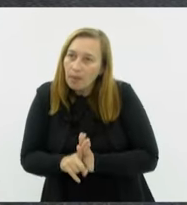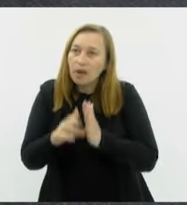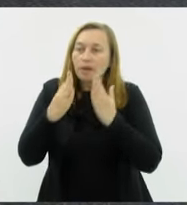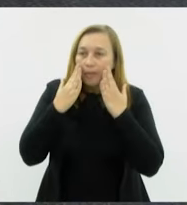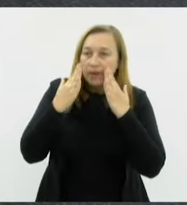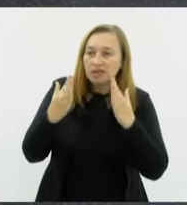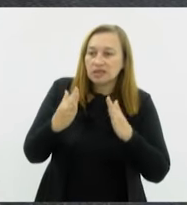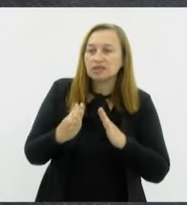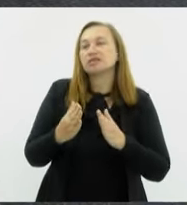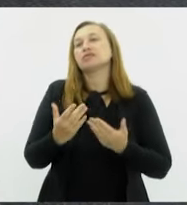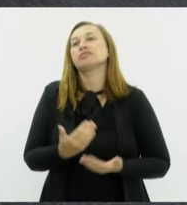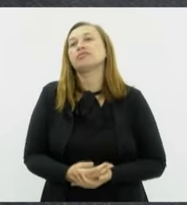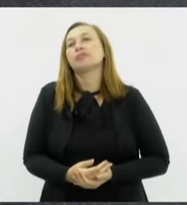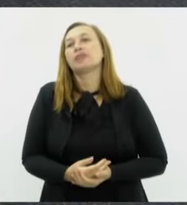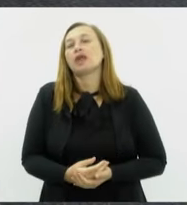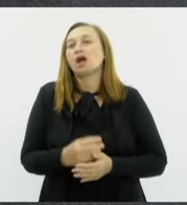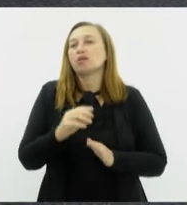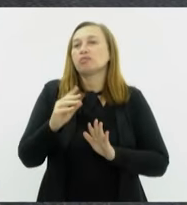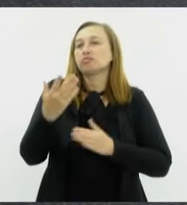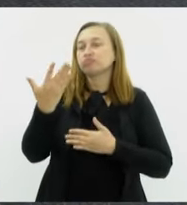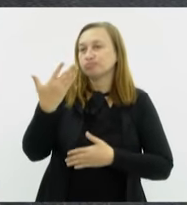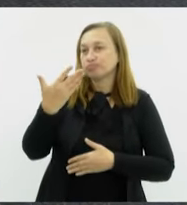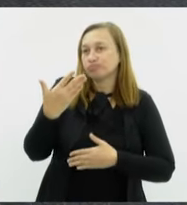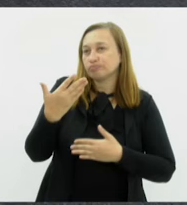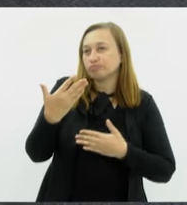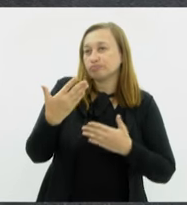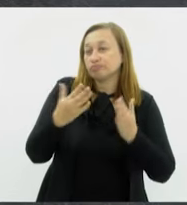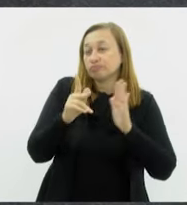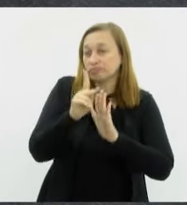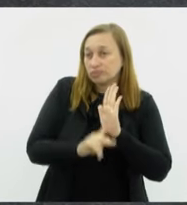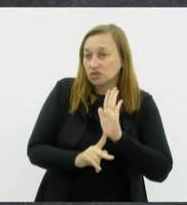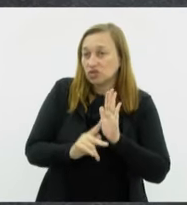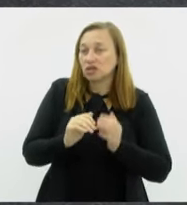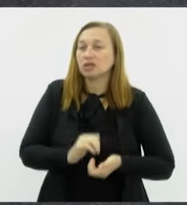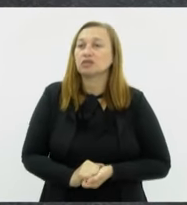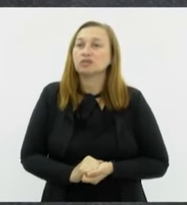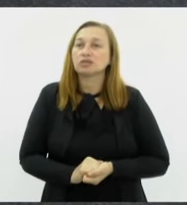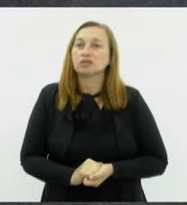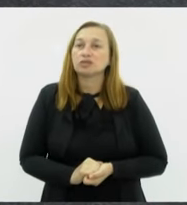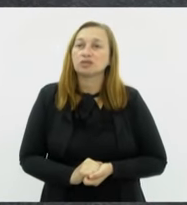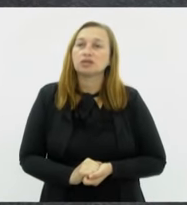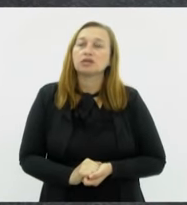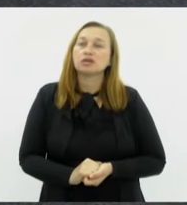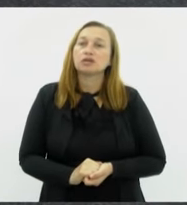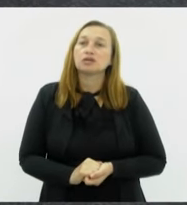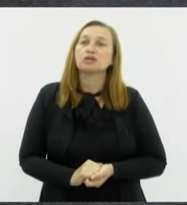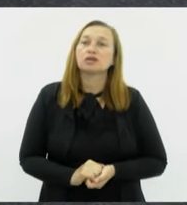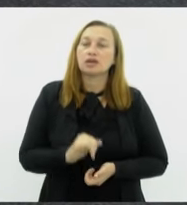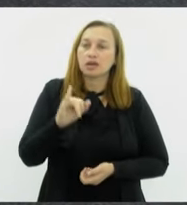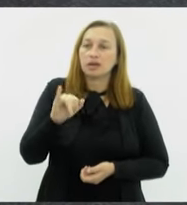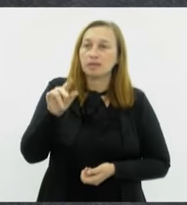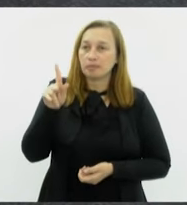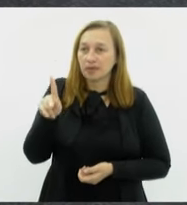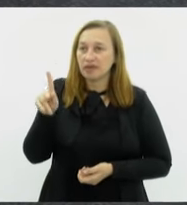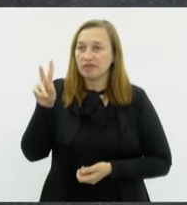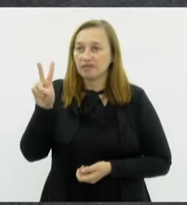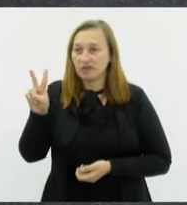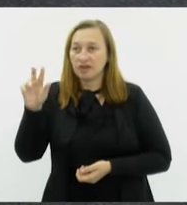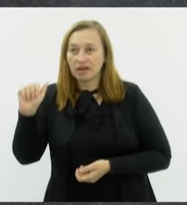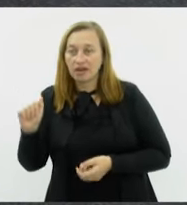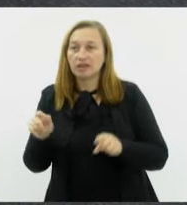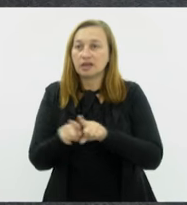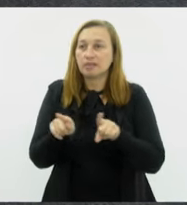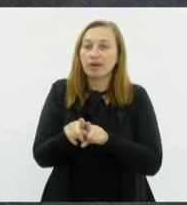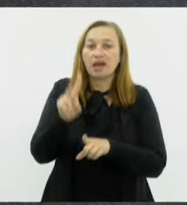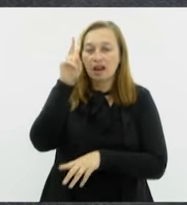algum projeto que, direto ou indiretamente, passa pela questão de IPVA. Quero lembrar aqui as blitz,